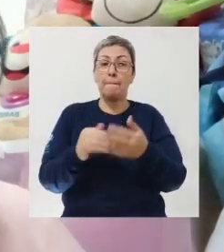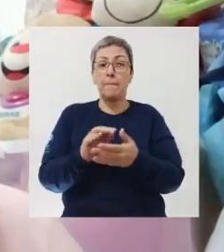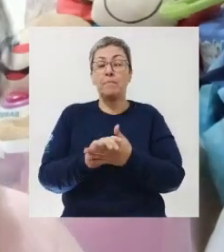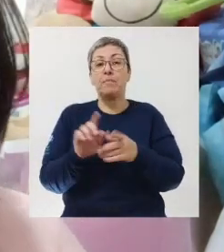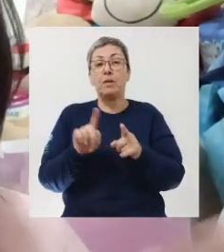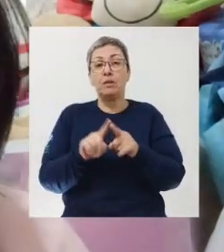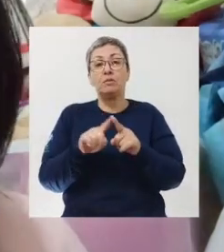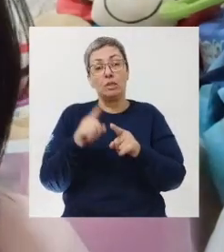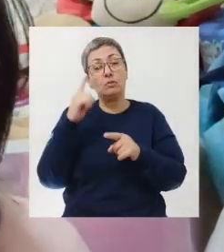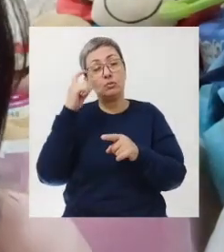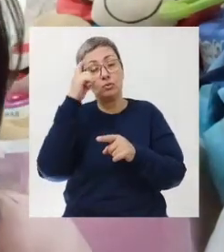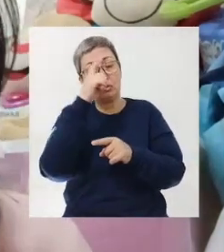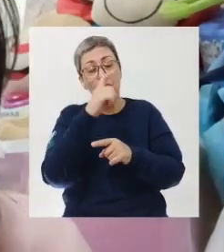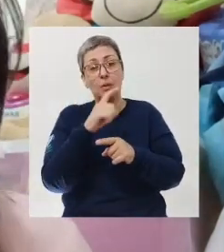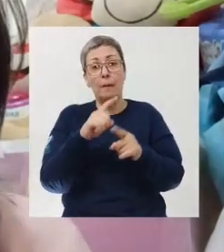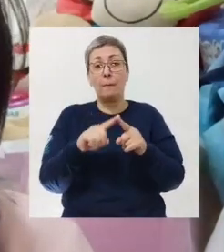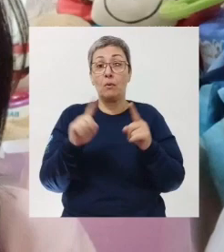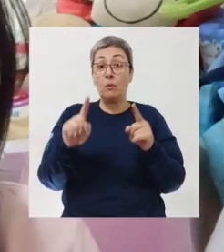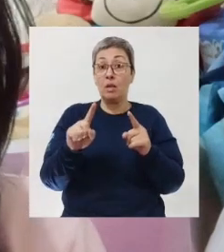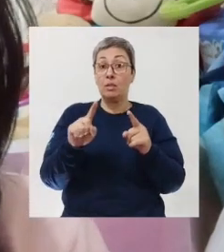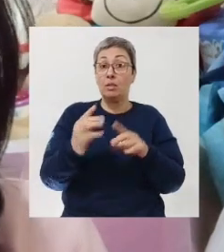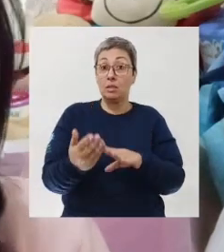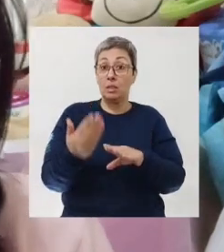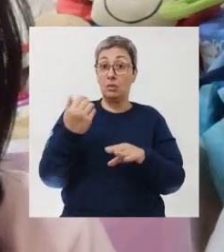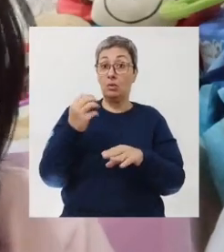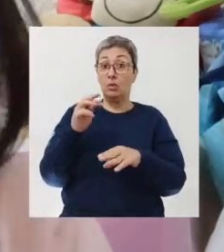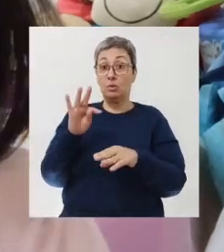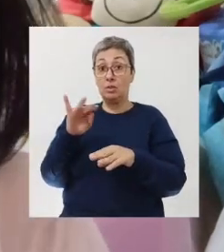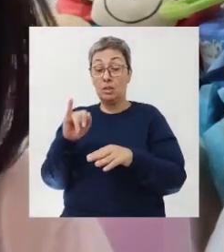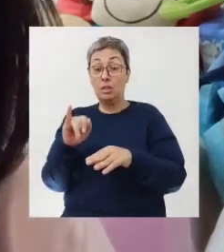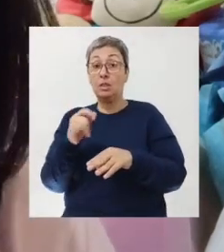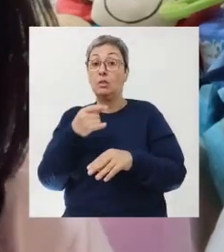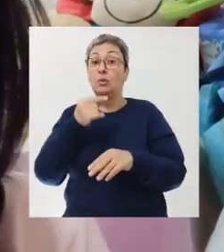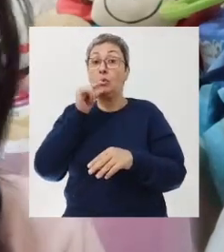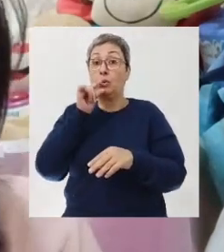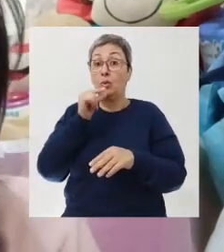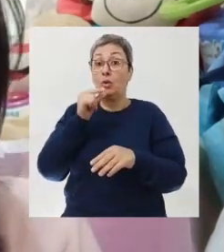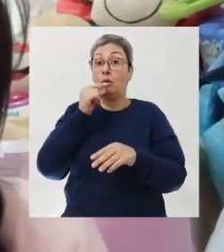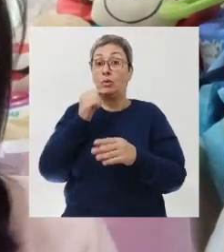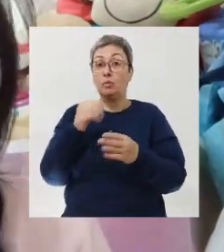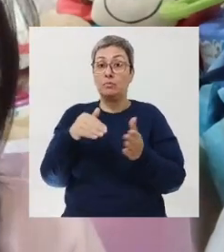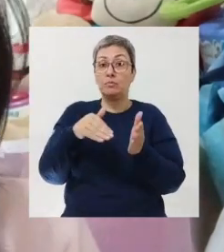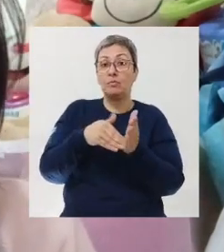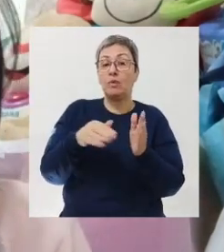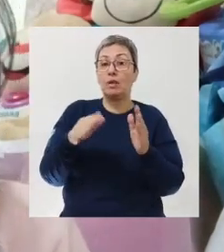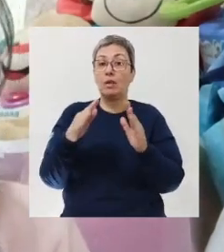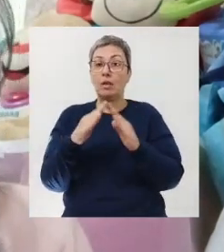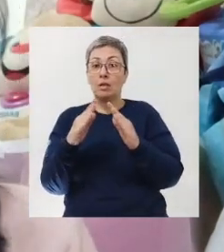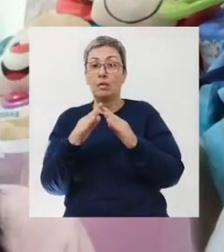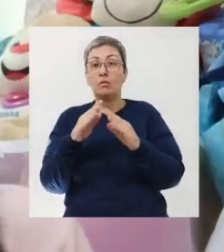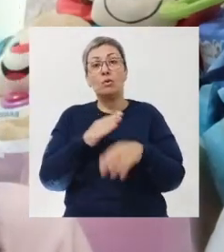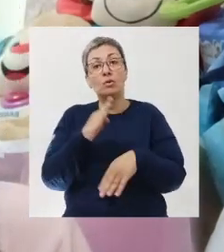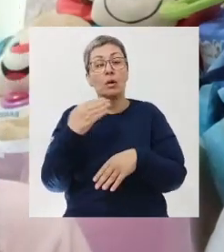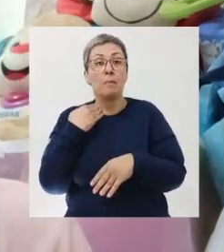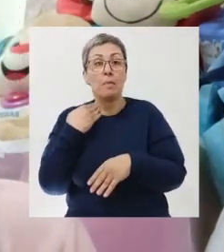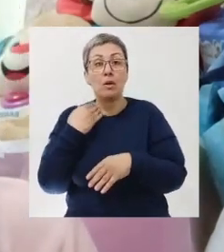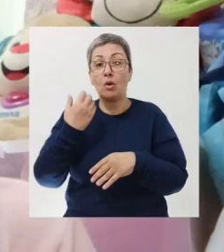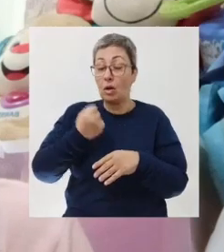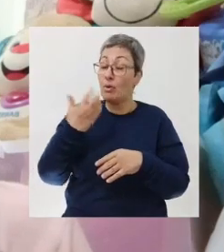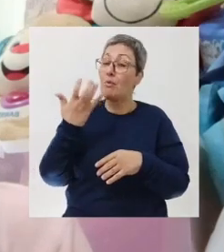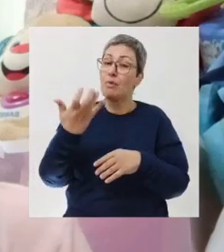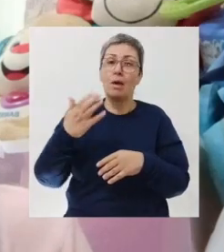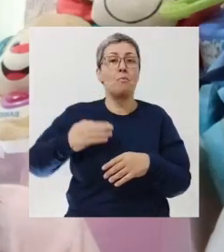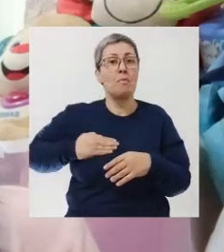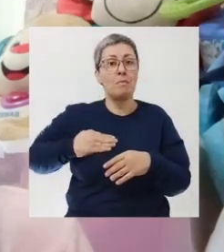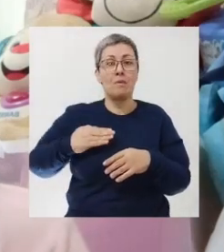foi esse processo, né? Difícil. Quando eles saíram da UTI, eles saíram tomando um copinho. Aí chegou em casa, eu procurei o banco de leite, eu falei,